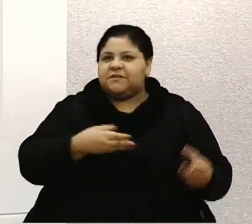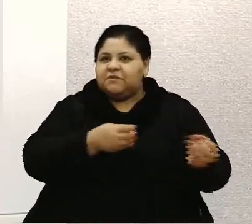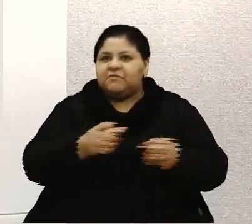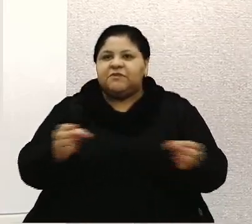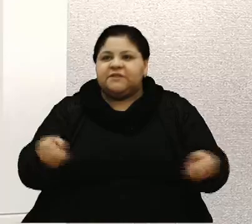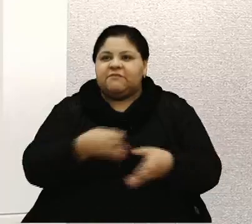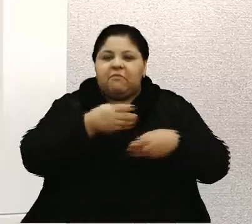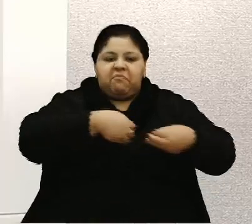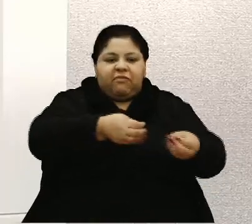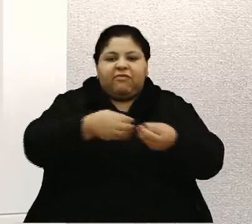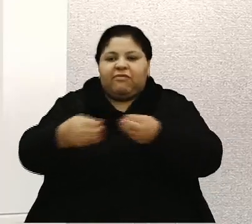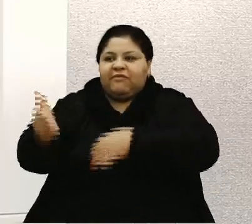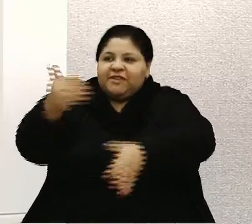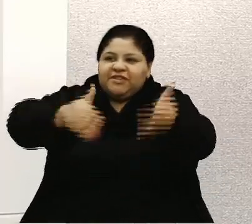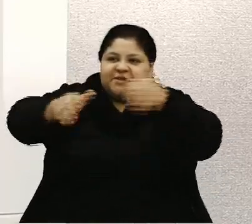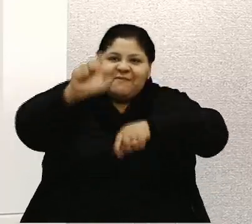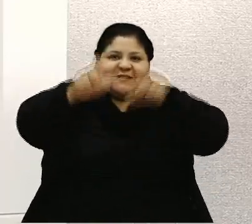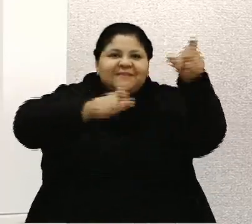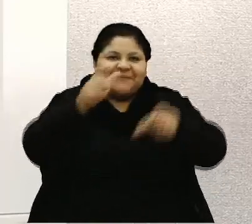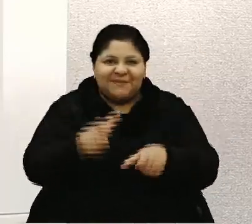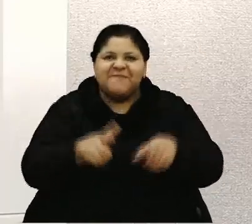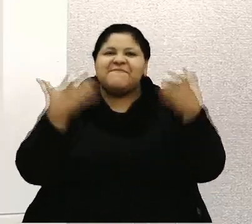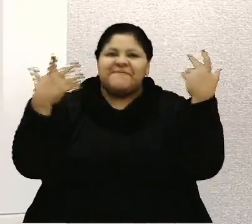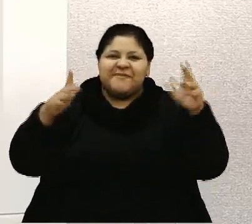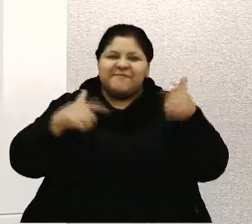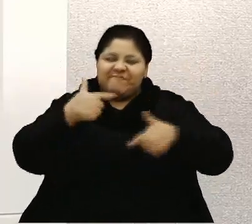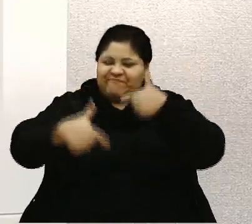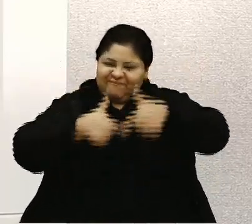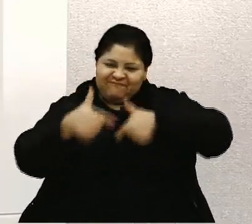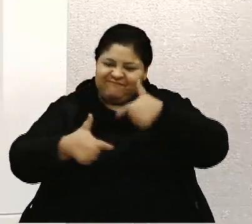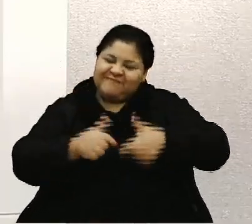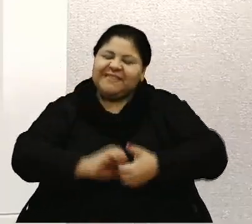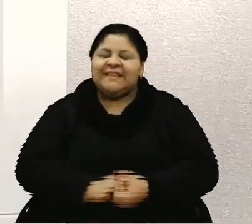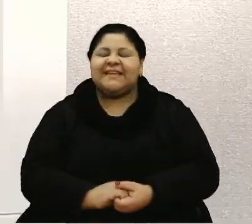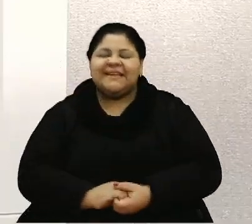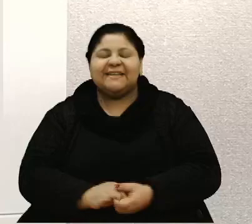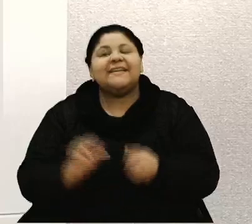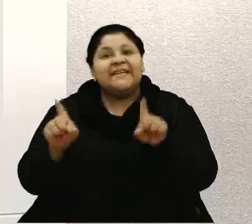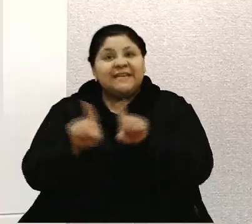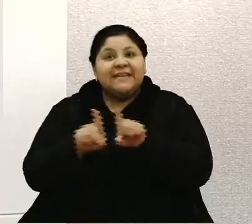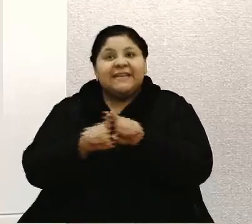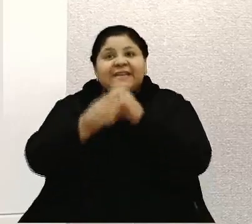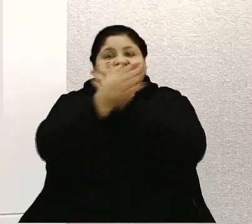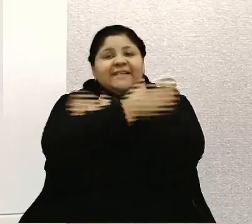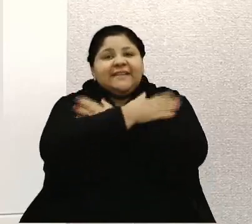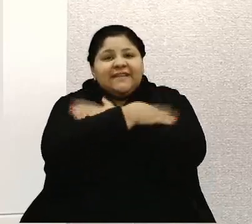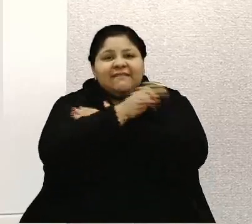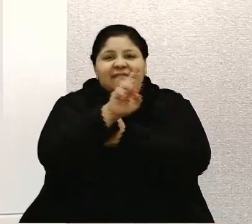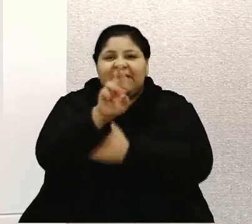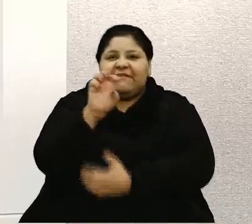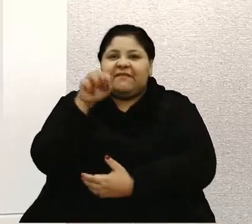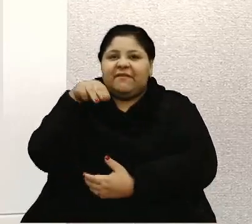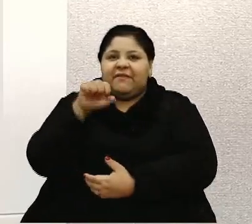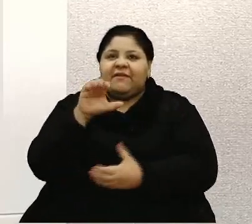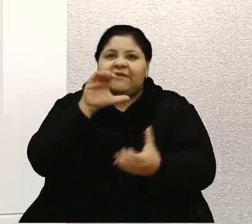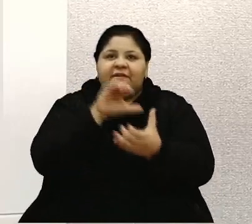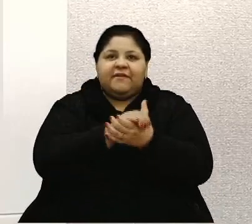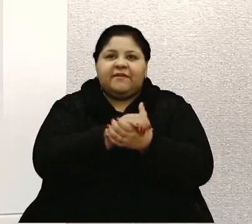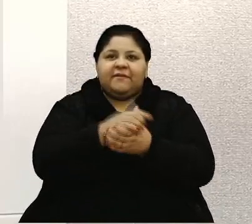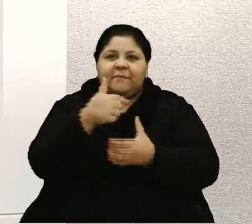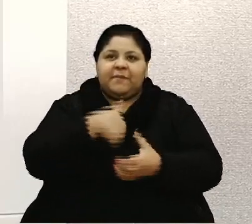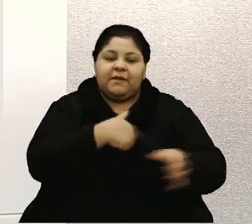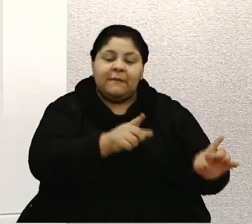subindo, convidando. Parabéns, Letícia, todo o trabalho que vocês três desenvolvem. E também deixar um abraço para o Reni Borne, né? Ele é casado com a minha